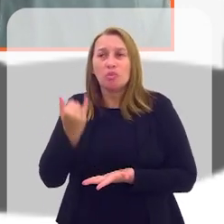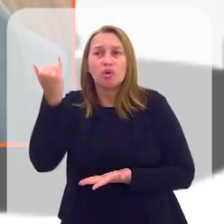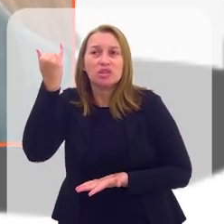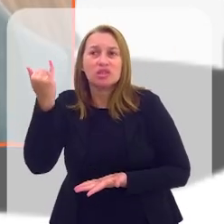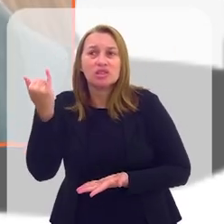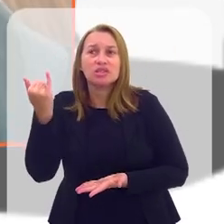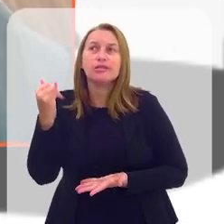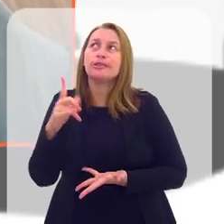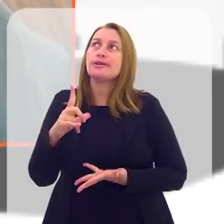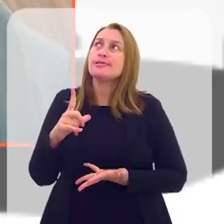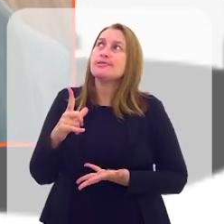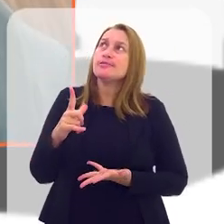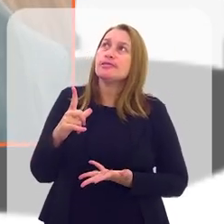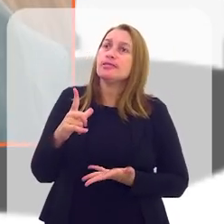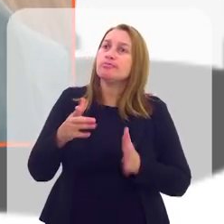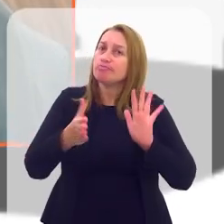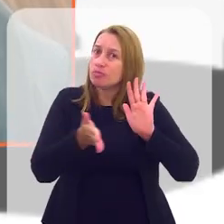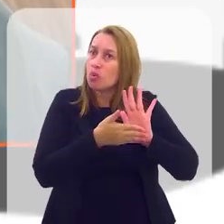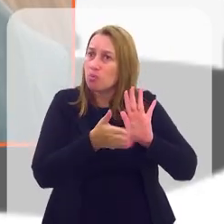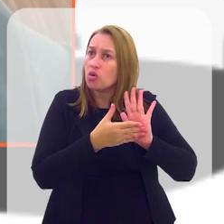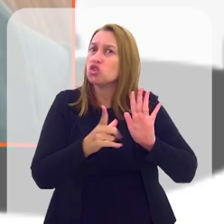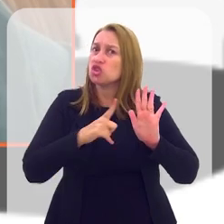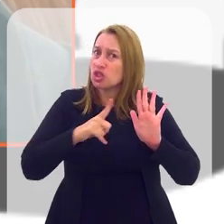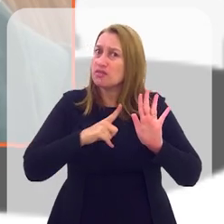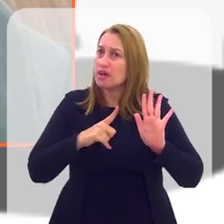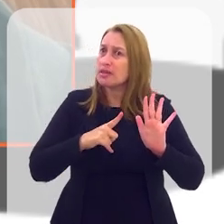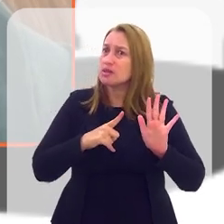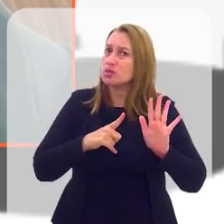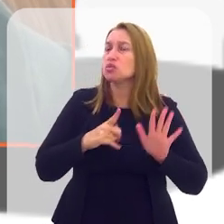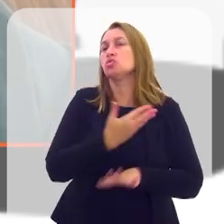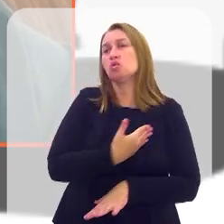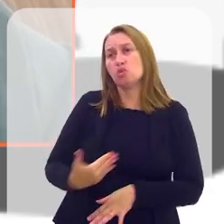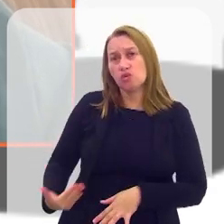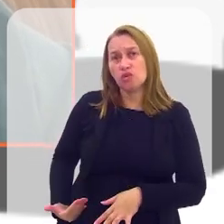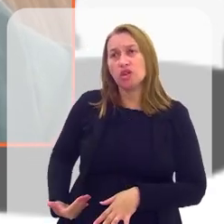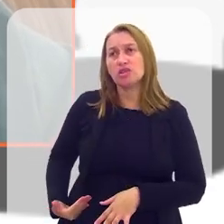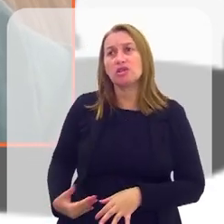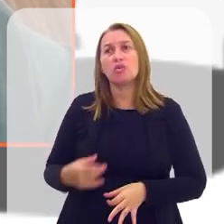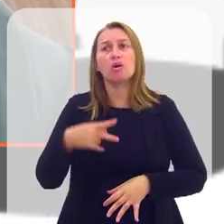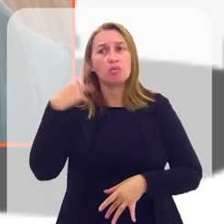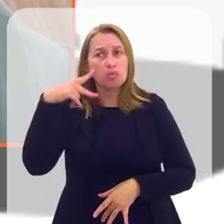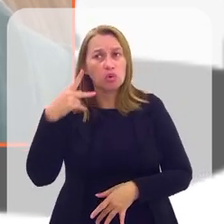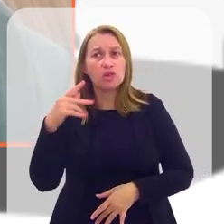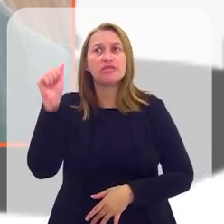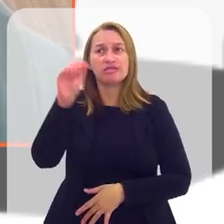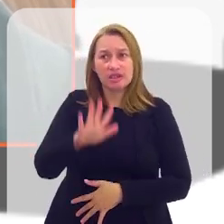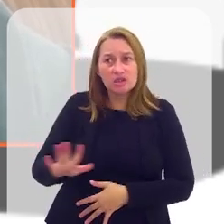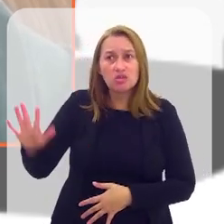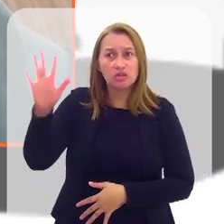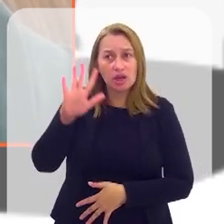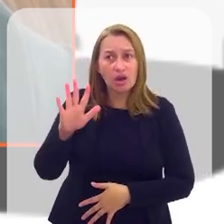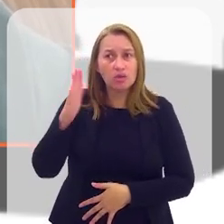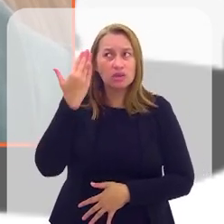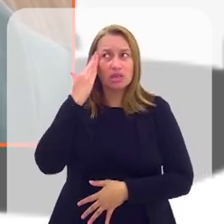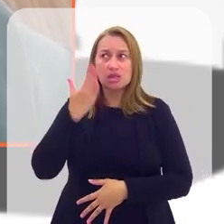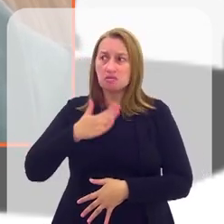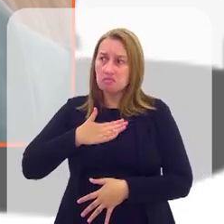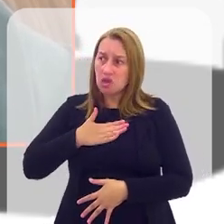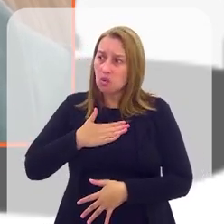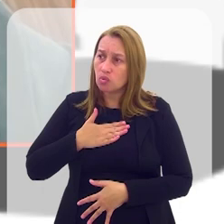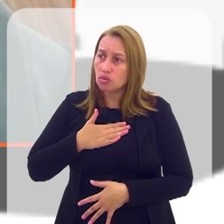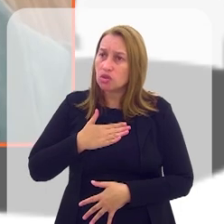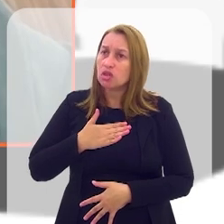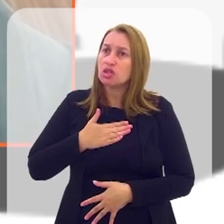que haja alguma proposta do governo, e aí teria que ser uma política nacional, no meu entendimento,